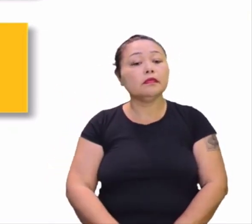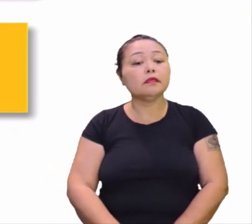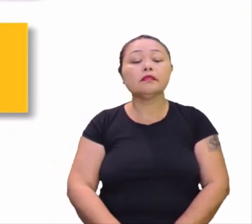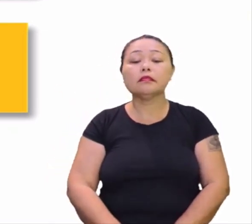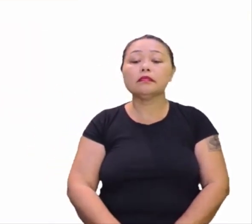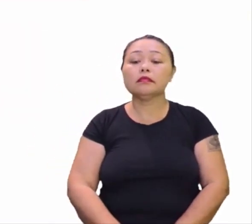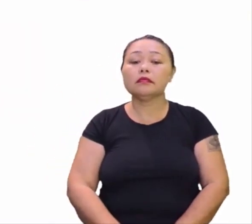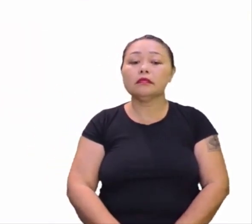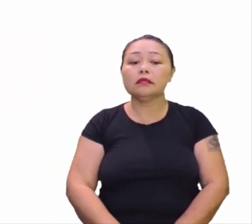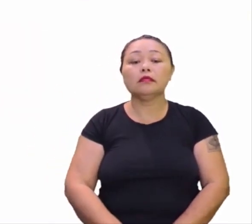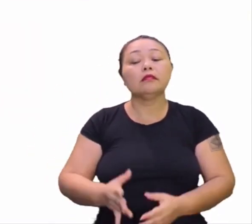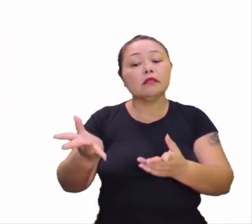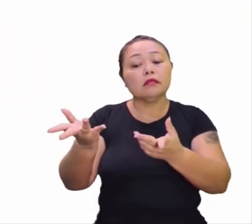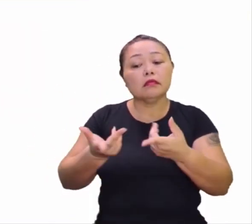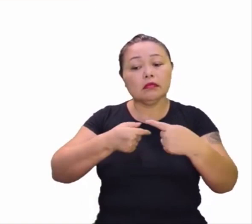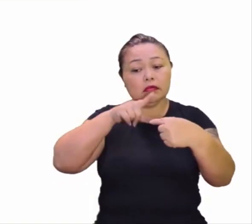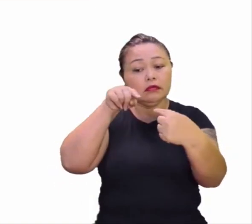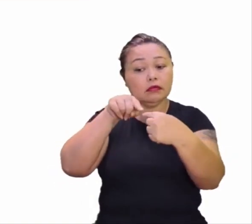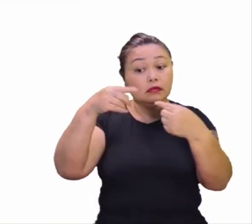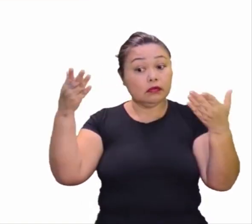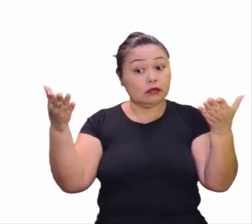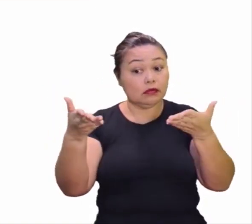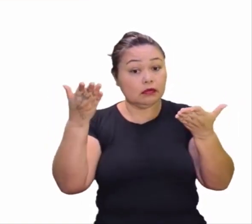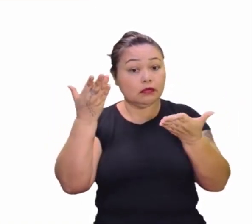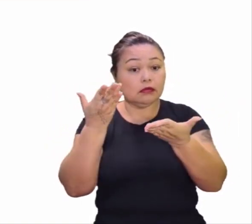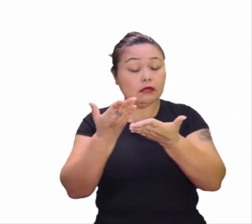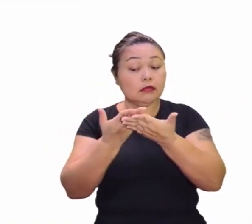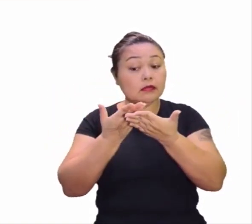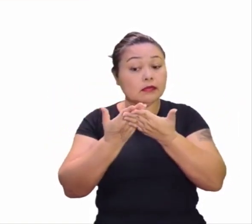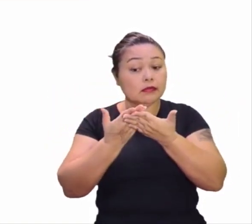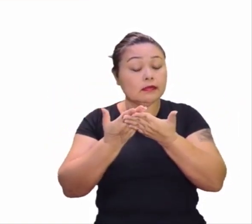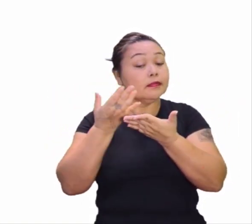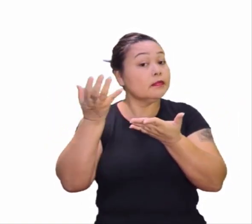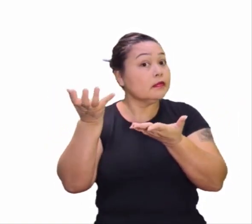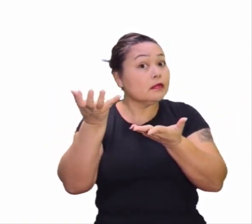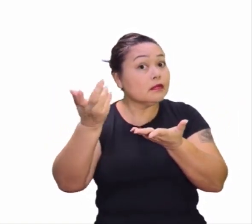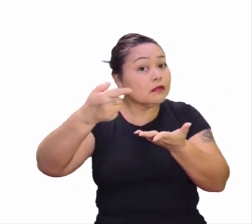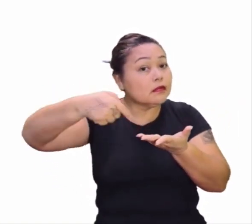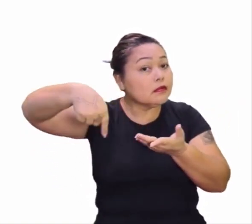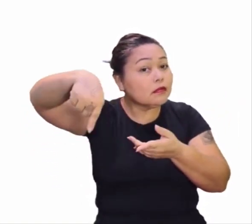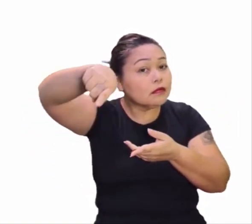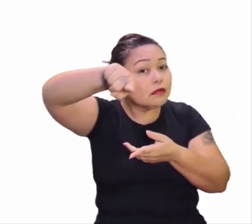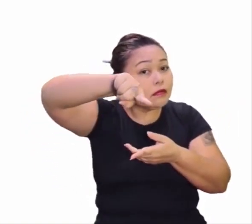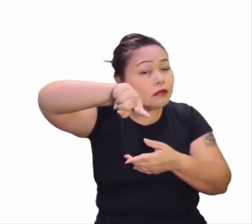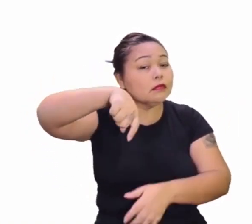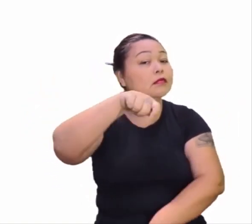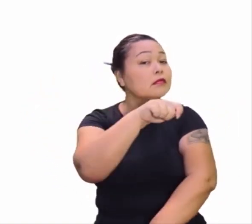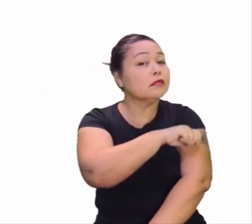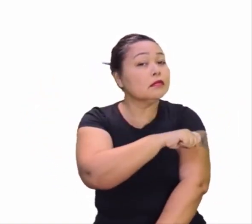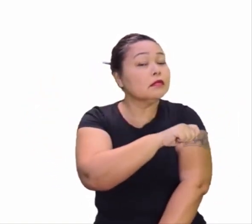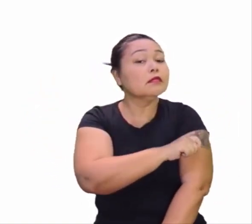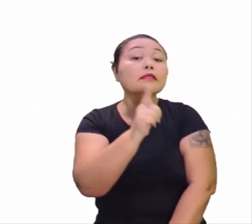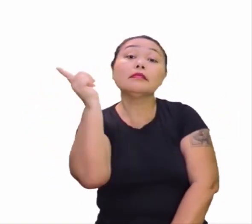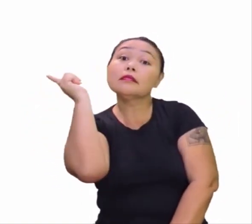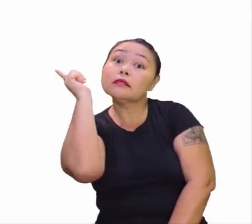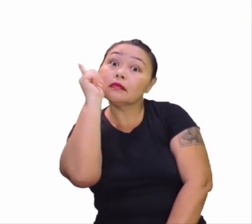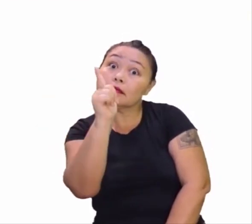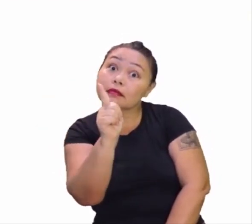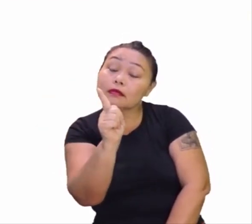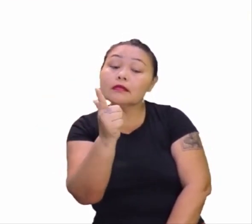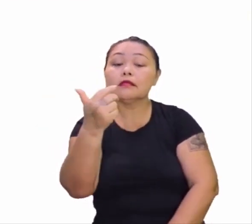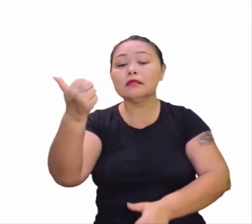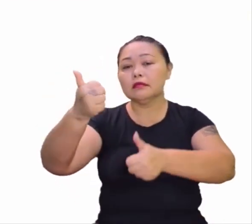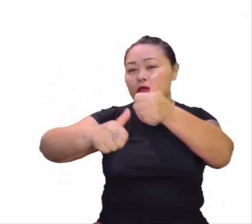E a habilidade da nossa aula de hoje? Bem, Rogério, a gente quer que os nossos queridos alunos